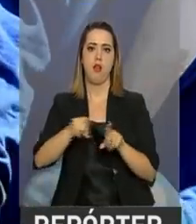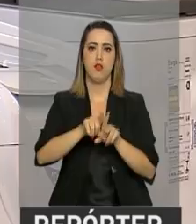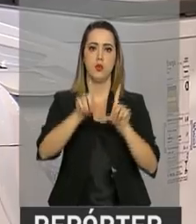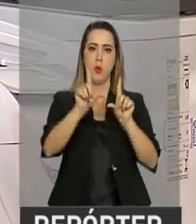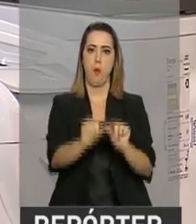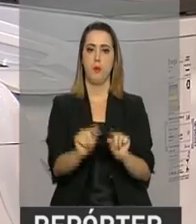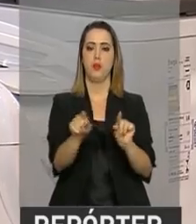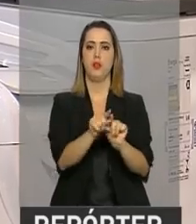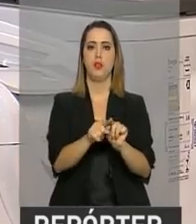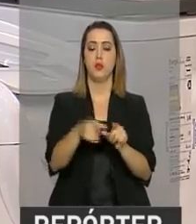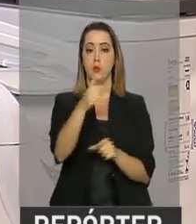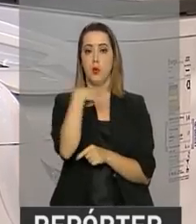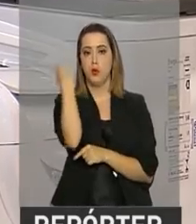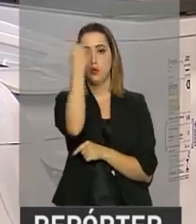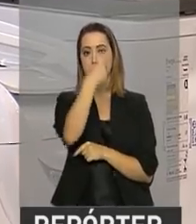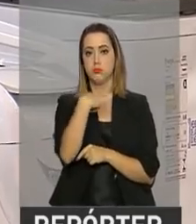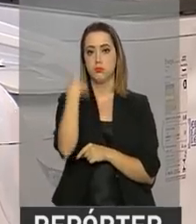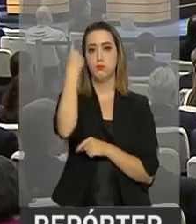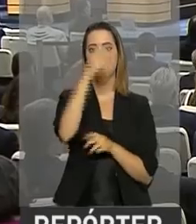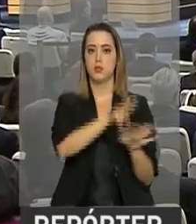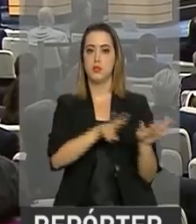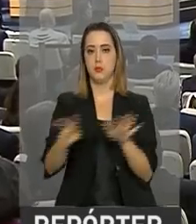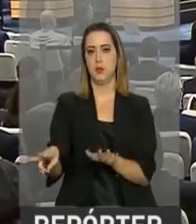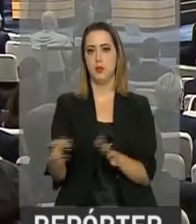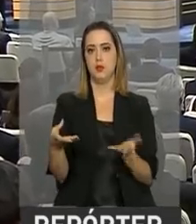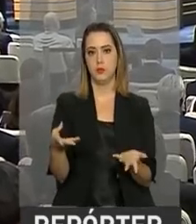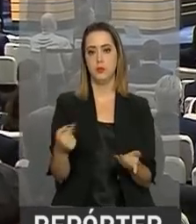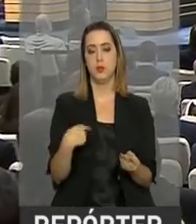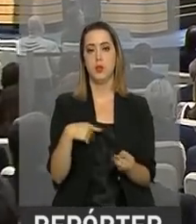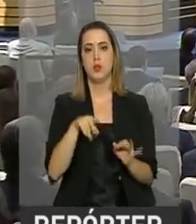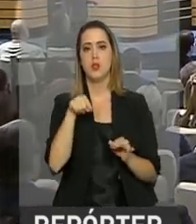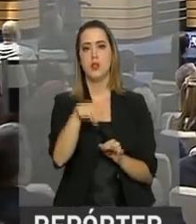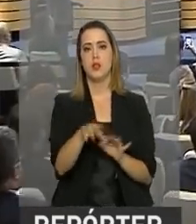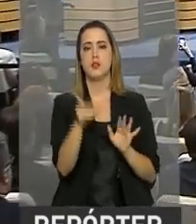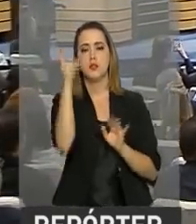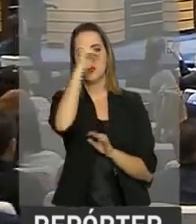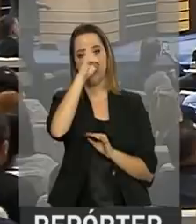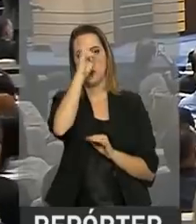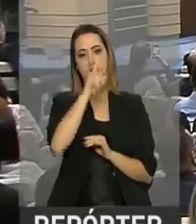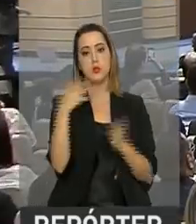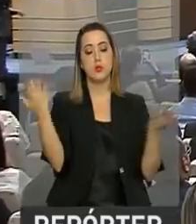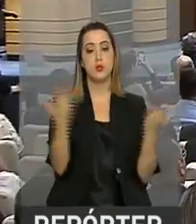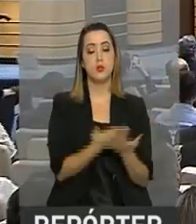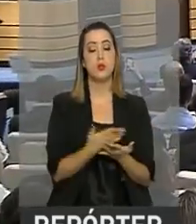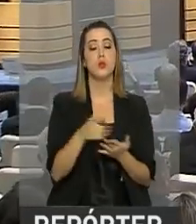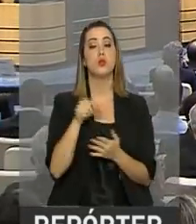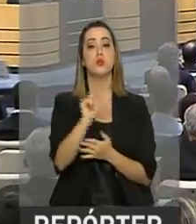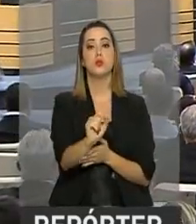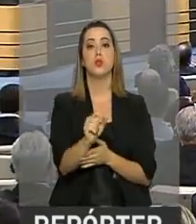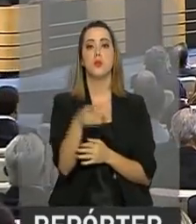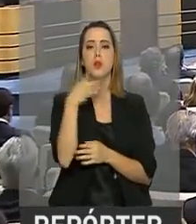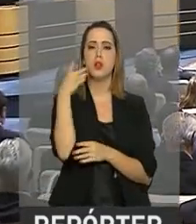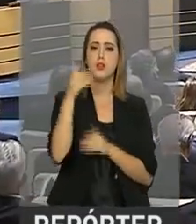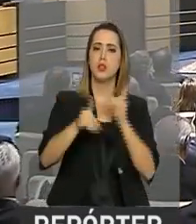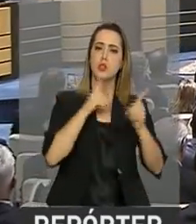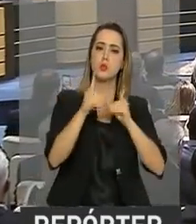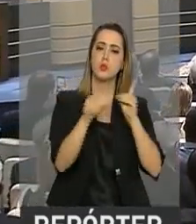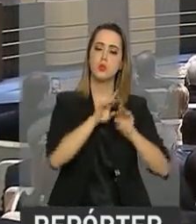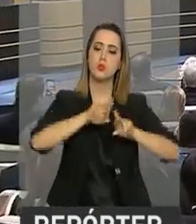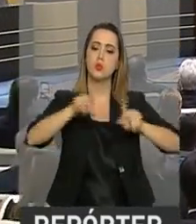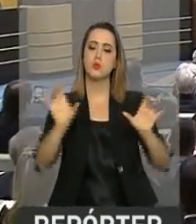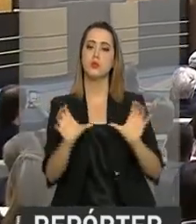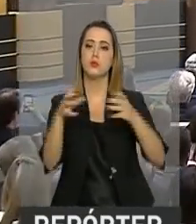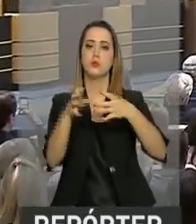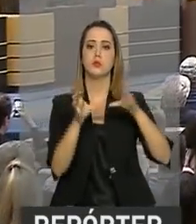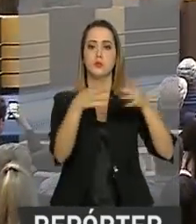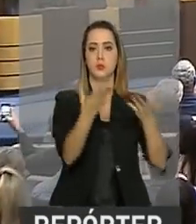mínimo e jornada semanal de trabalho esta e outras histórias estão sendo lembradas e discutidas em uma série de eventos em